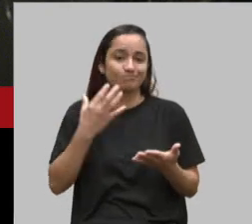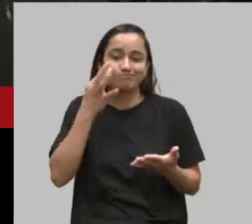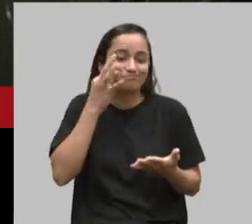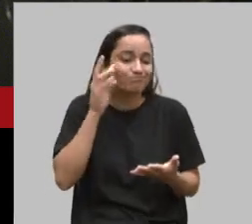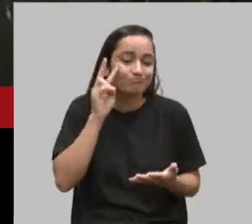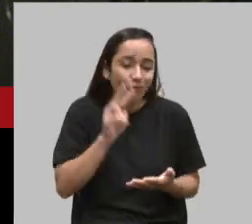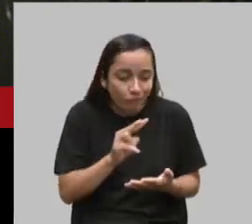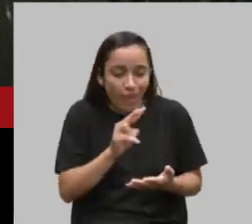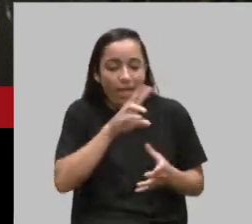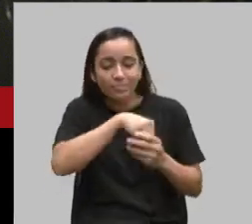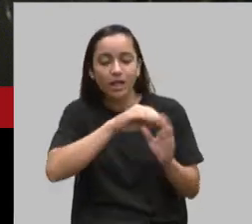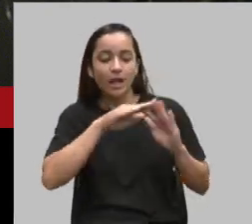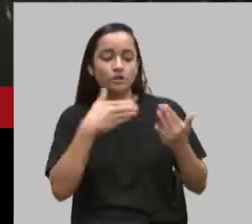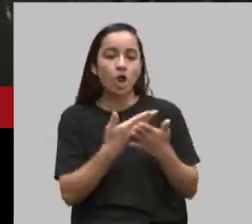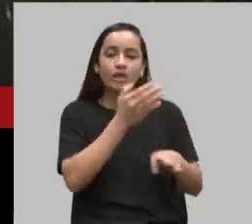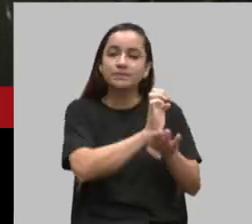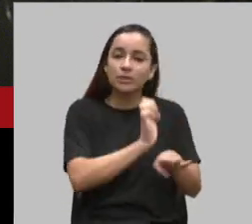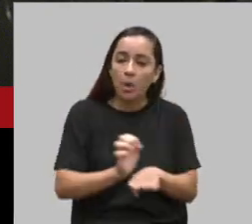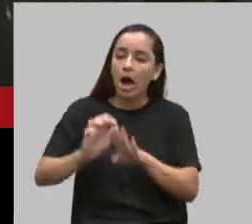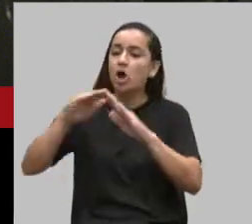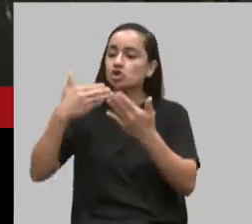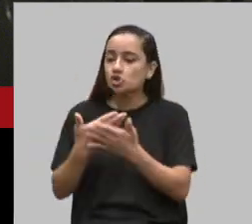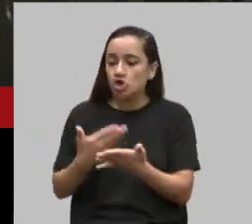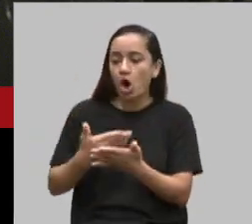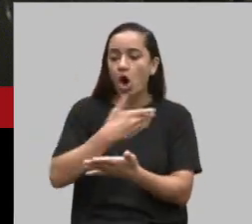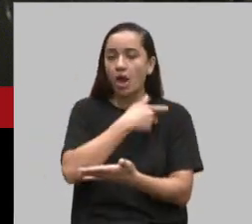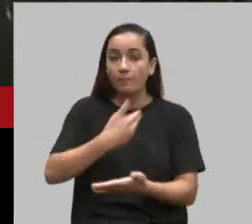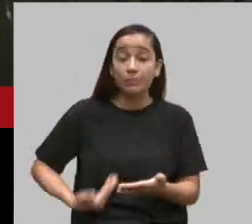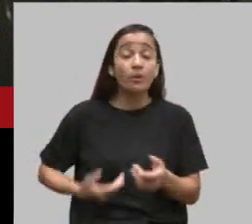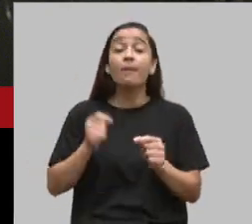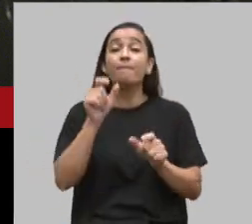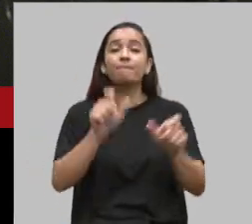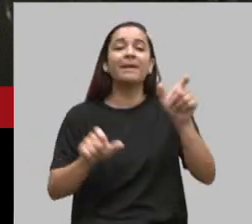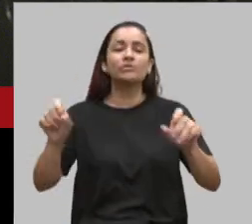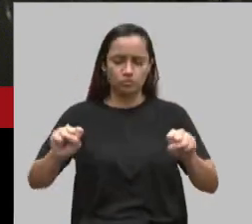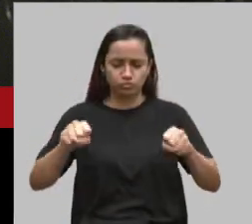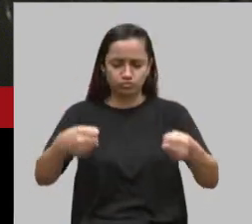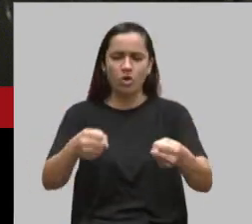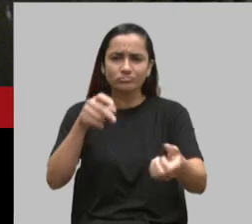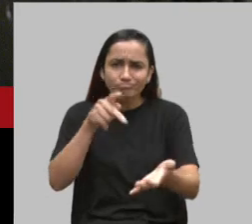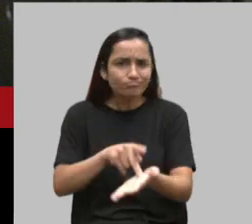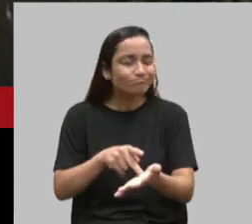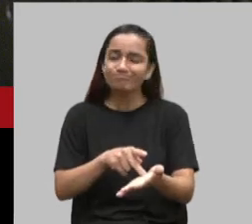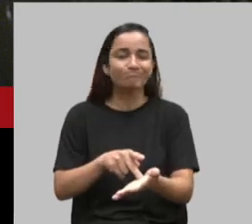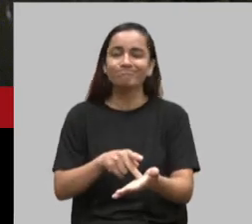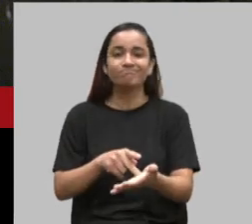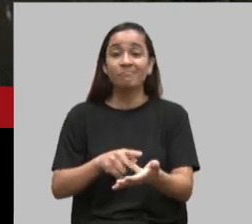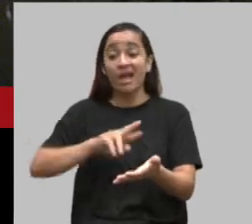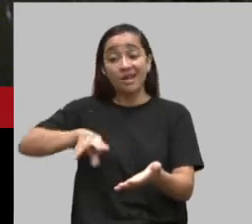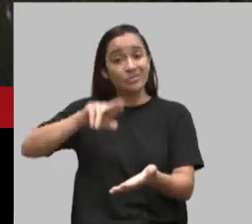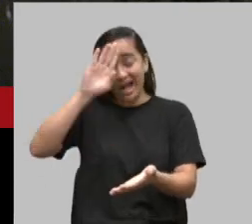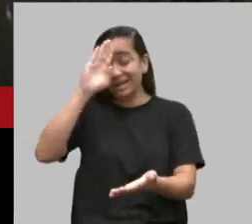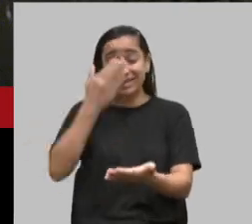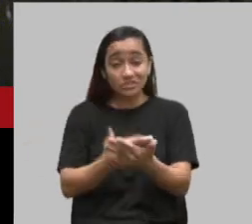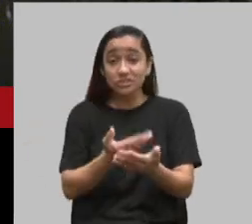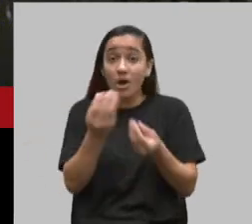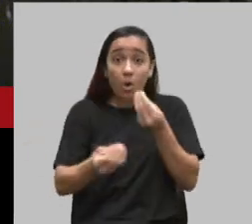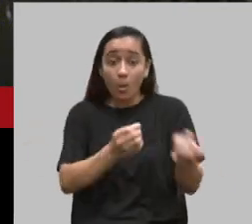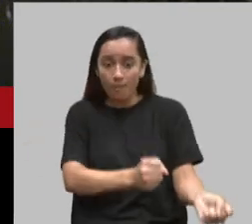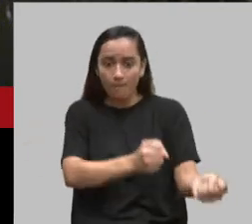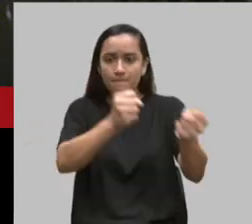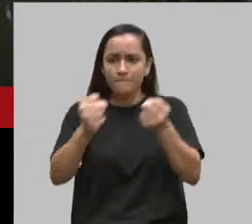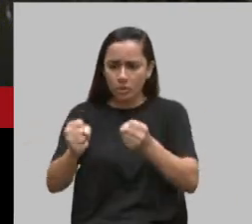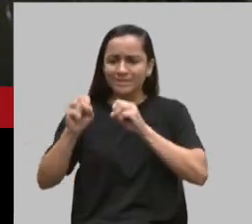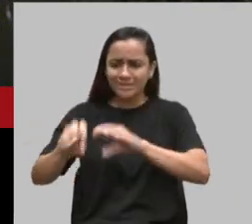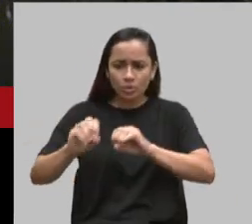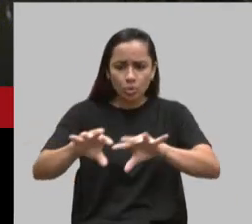estaduais n escolas públicas de pessoas que realmente se dedicam elas não acreditam no poder transformador da educação mas aqui eu